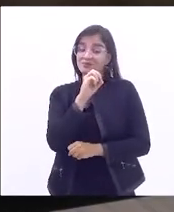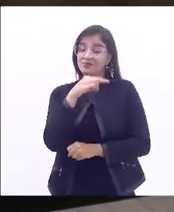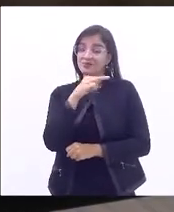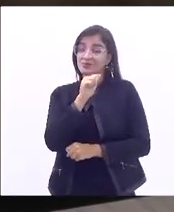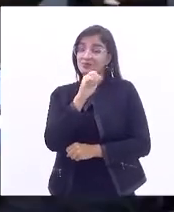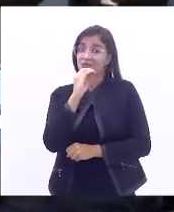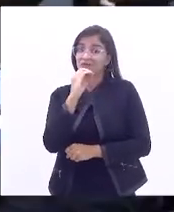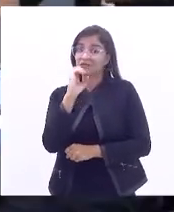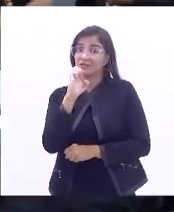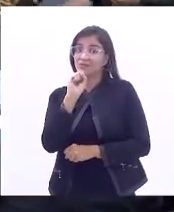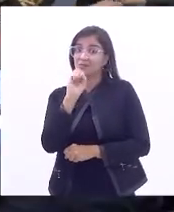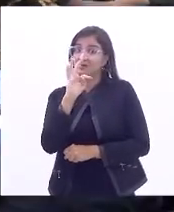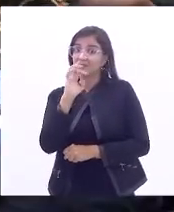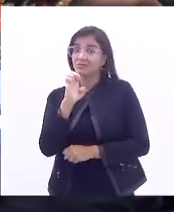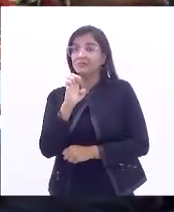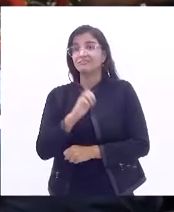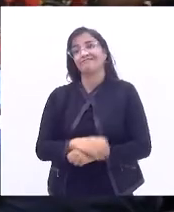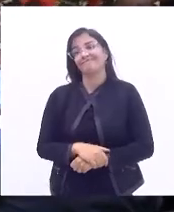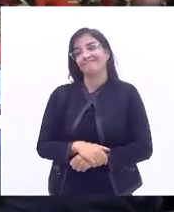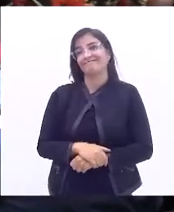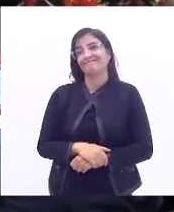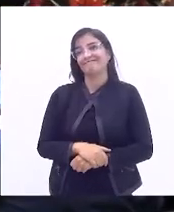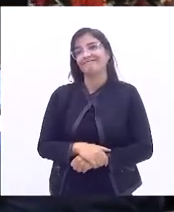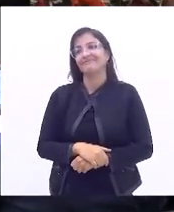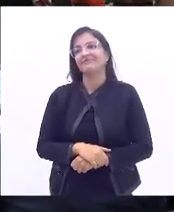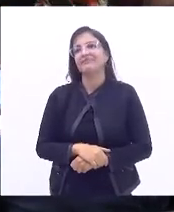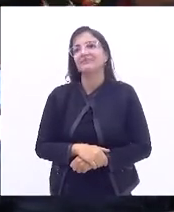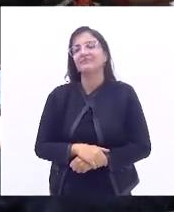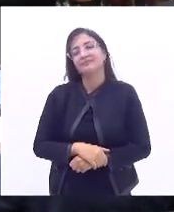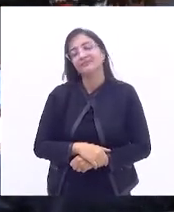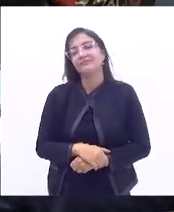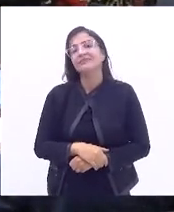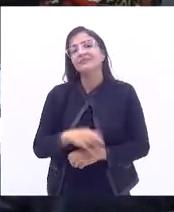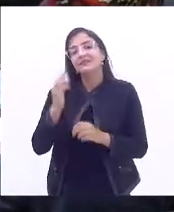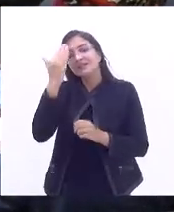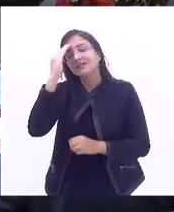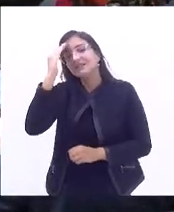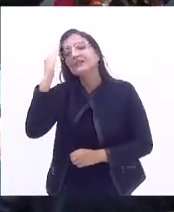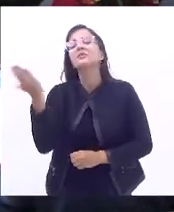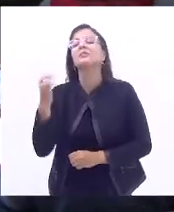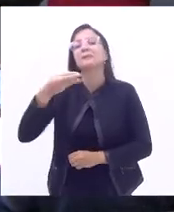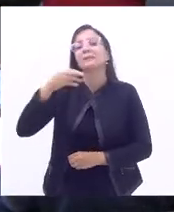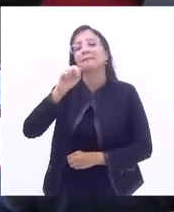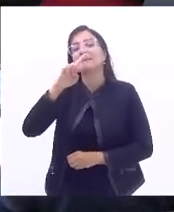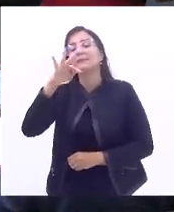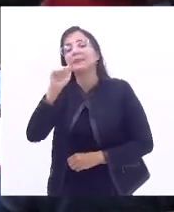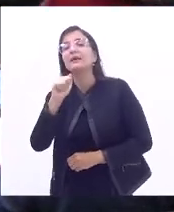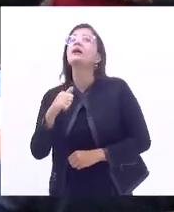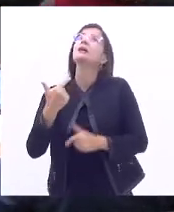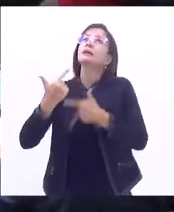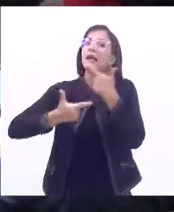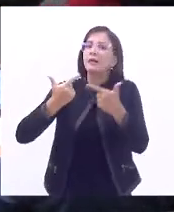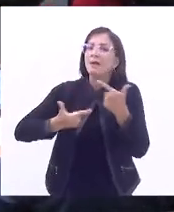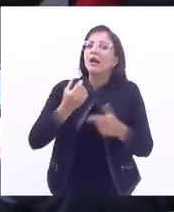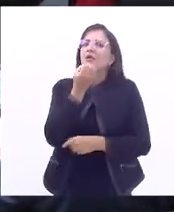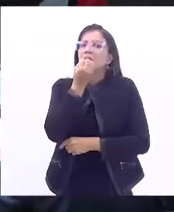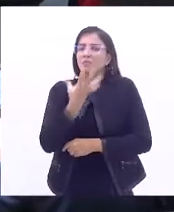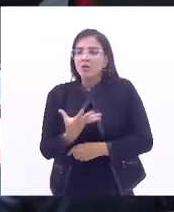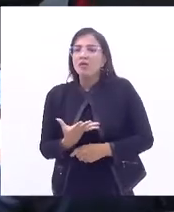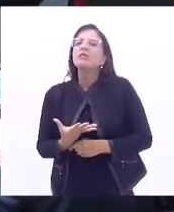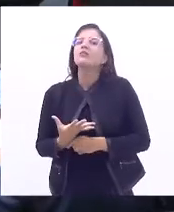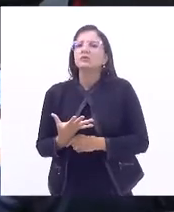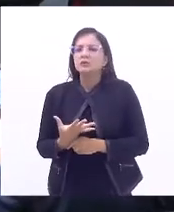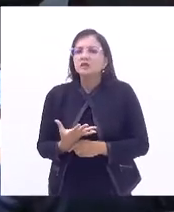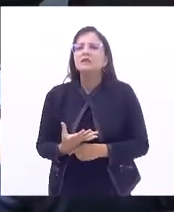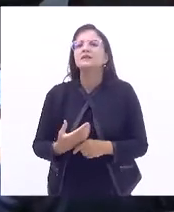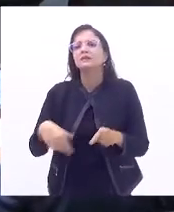campo da geração de trabalho, emprego e renda, deputada Mata Rocha. E se, por um lado, há empregos formais gerados, há um conjunto de outras